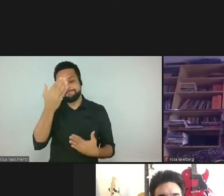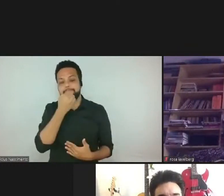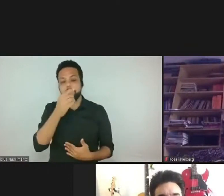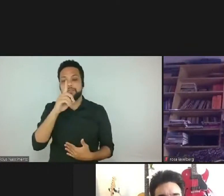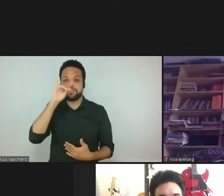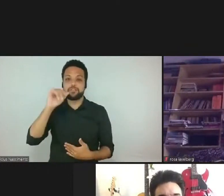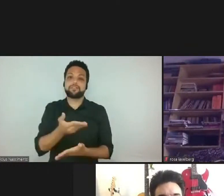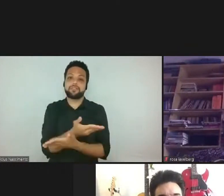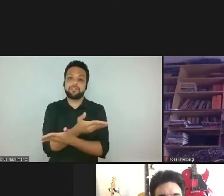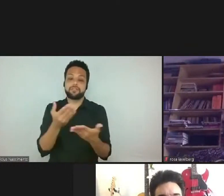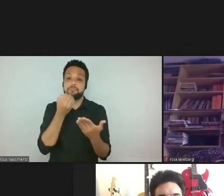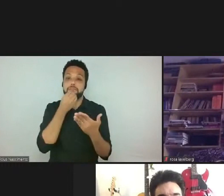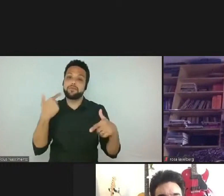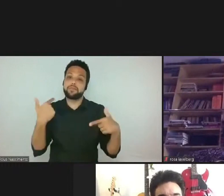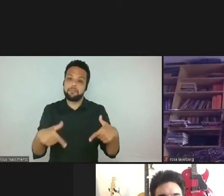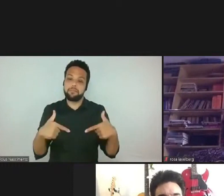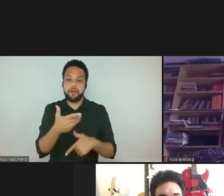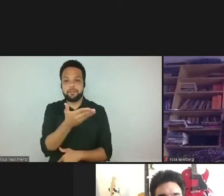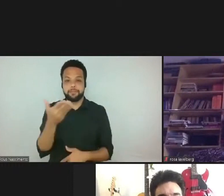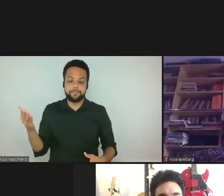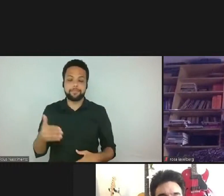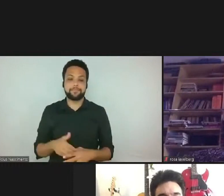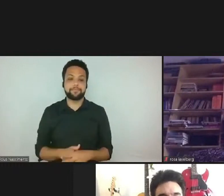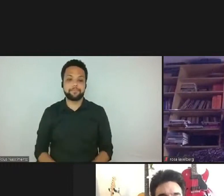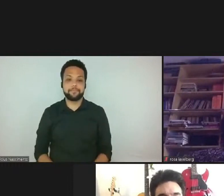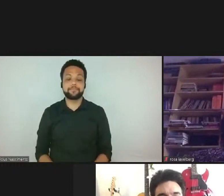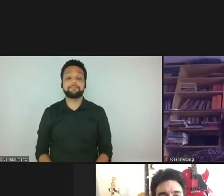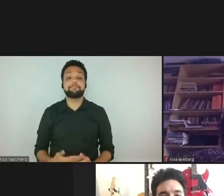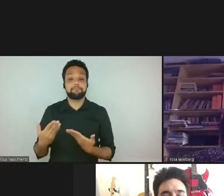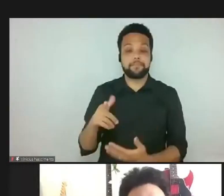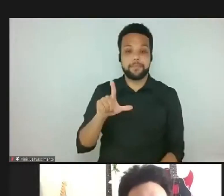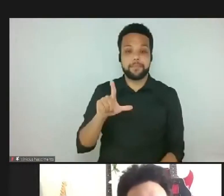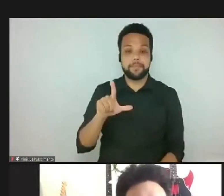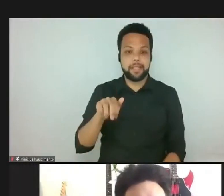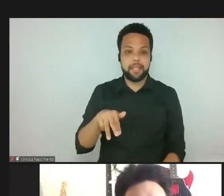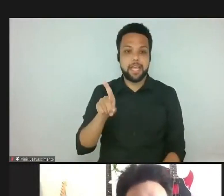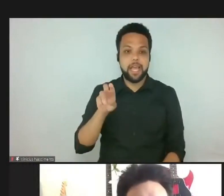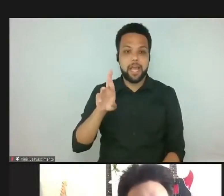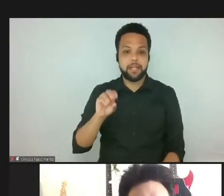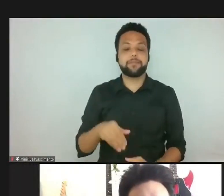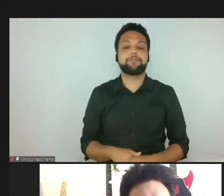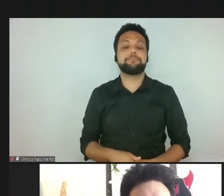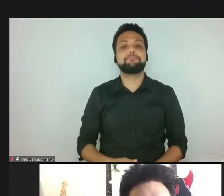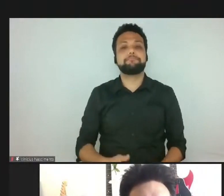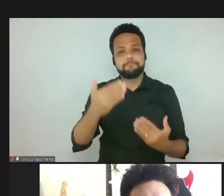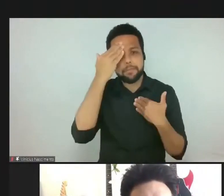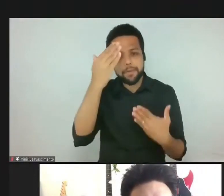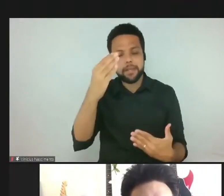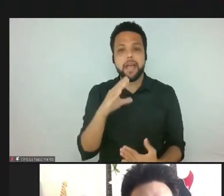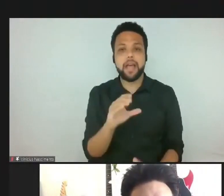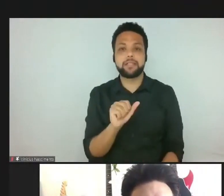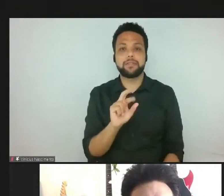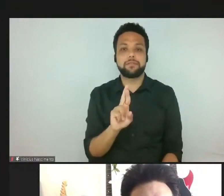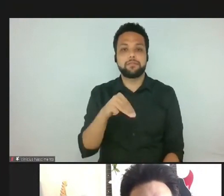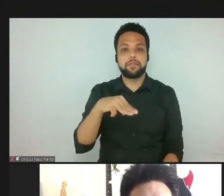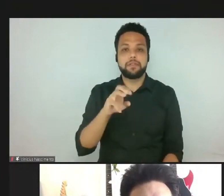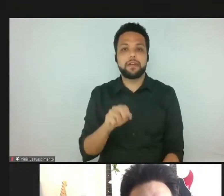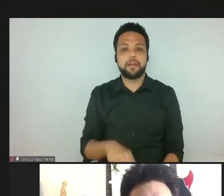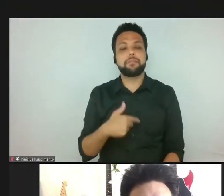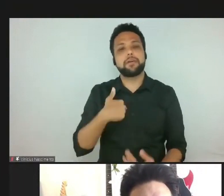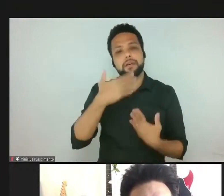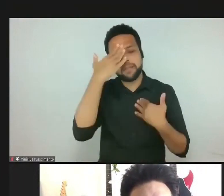bons trabalhos. Leandro. Muito obrigado, Carmen, e agradecer também toda a equipe